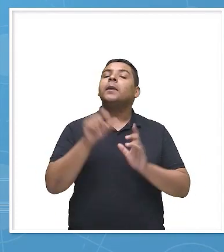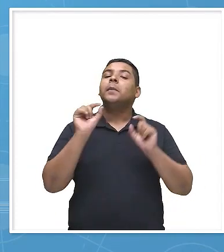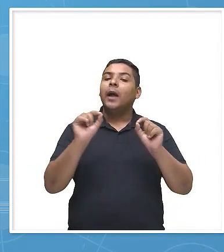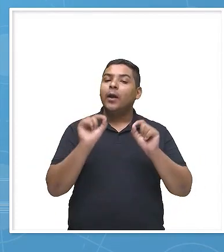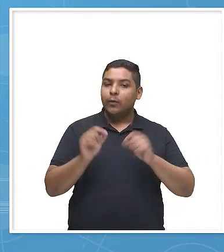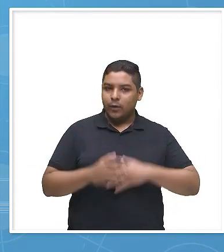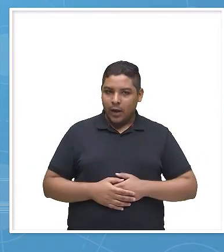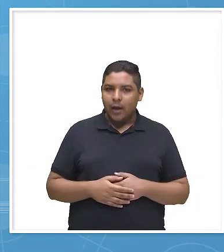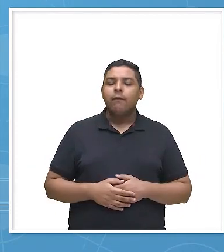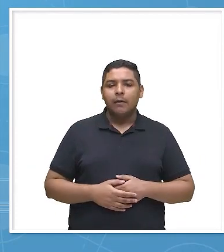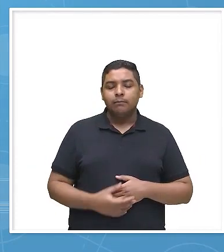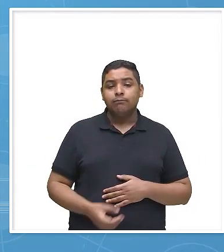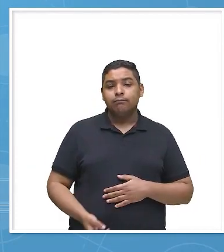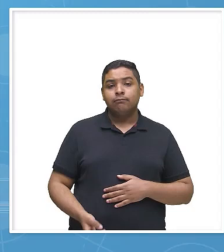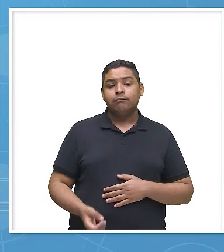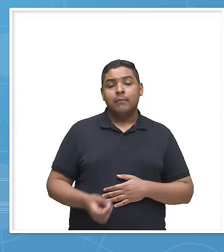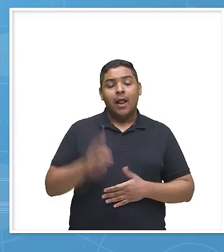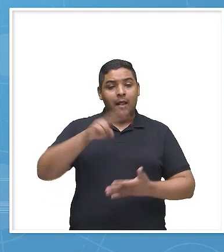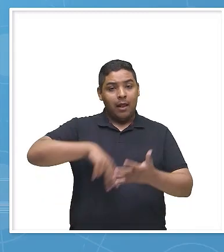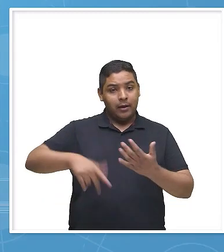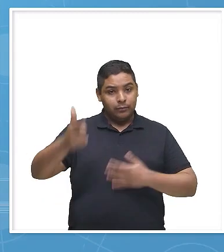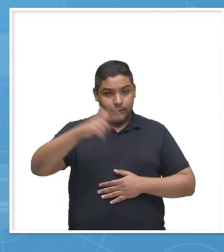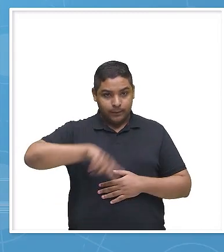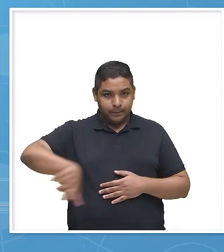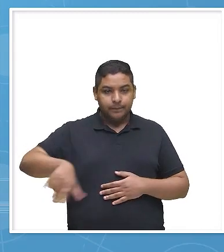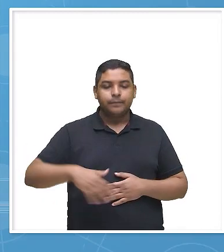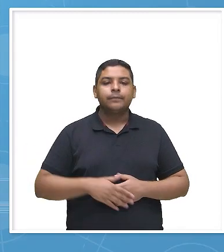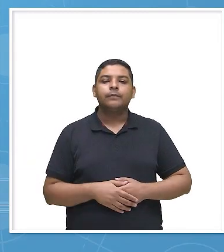questão fala para a gente. Terceira questão na tela para nós.